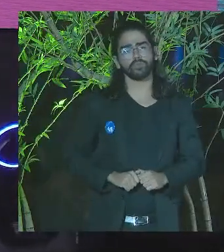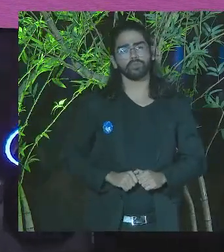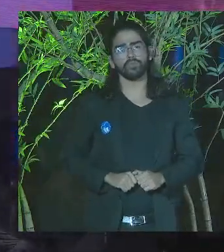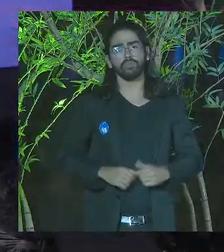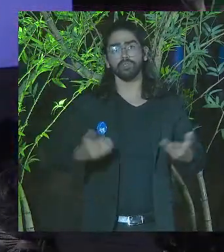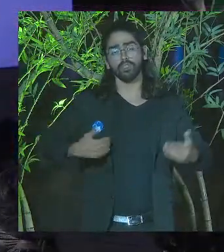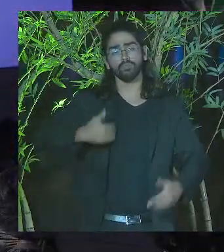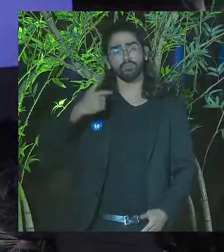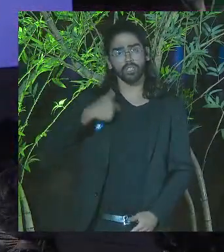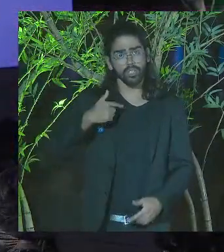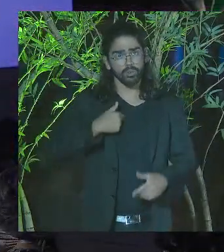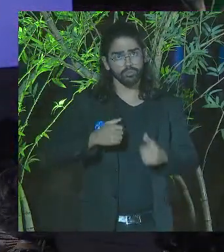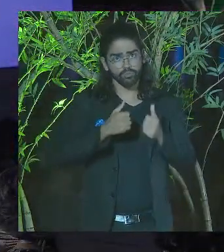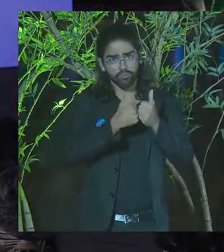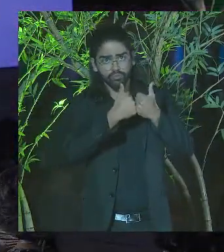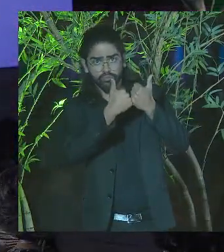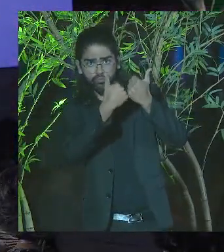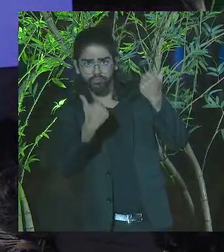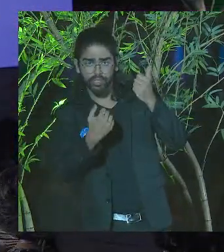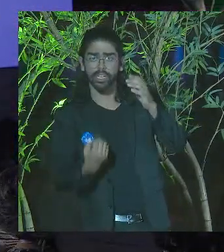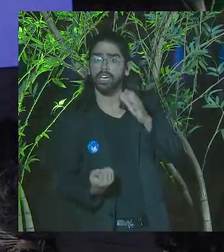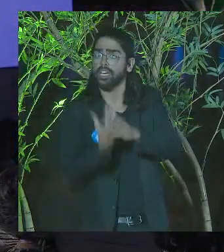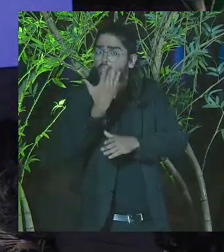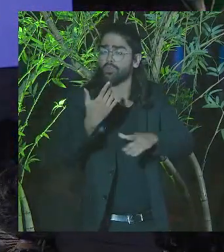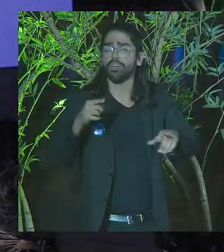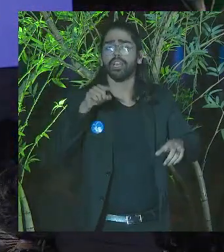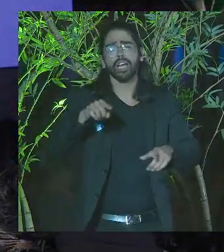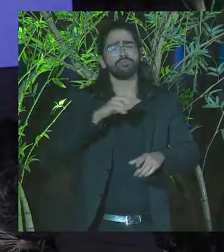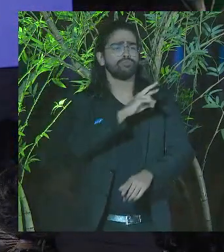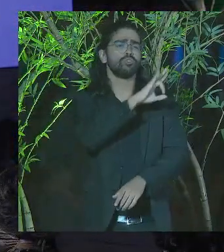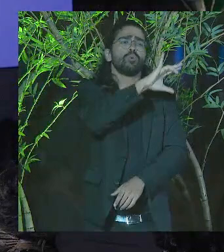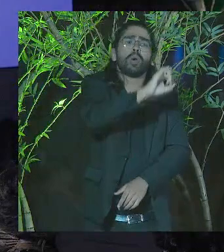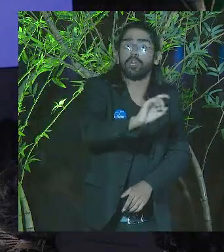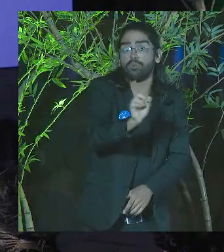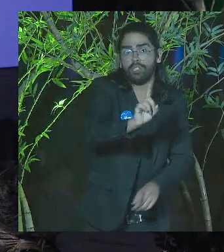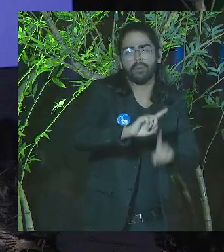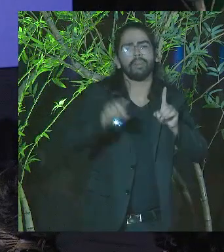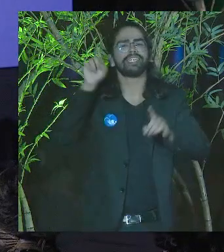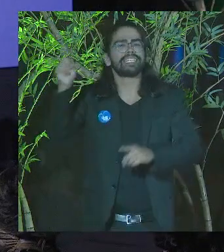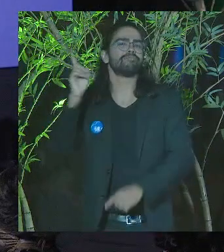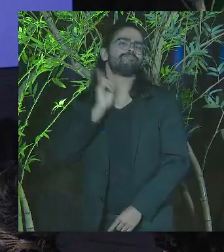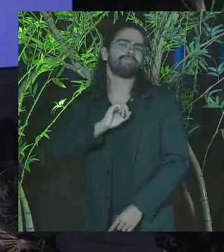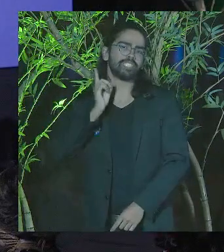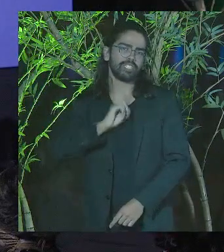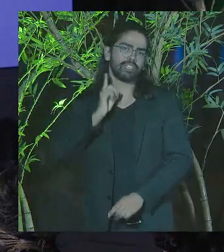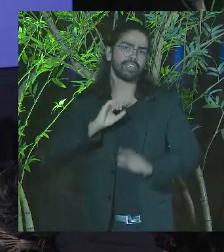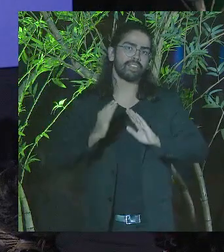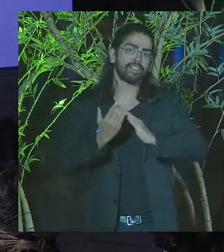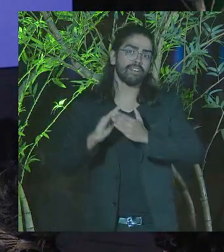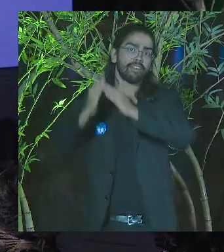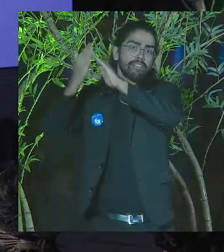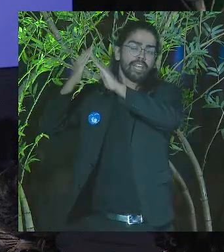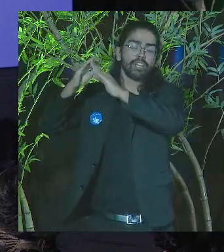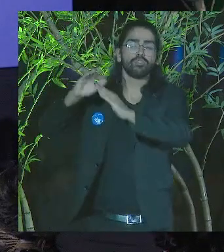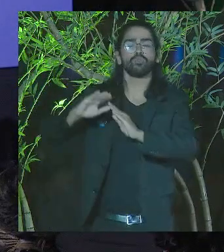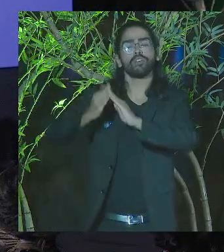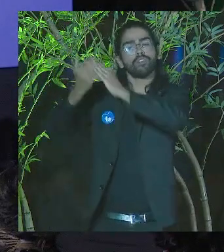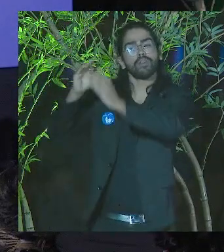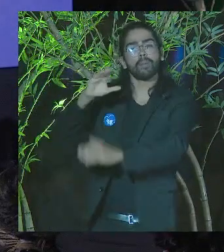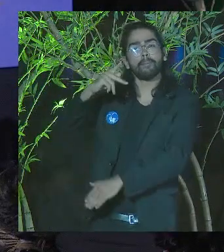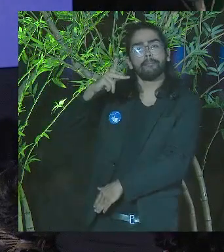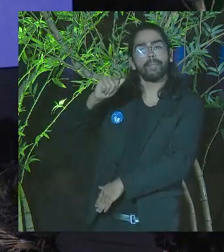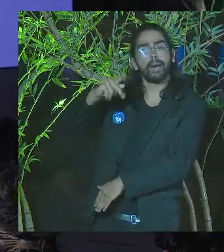sou cofundadora do Voa Papagaio, que não é no Rio, mas é em Minas Gerais, lá na comunidade, na favela do Morro do Papagaio,